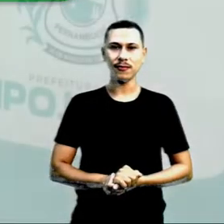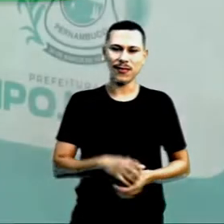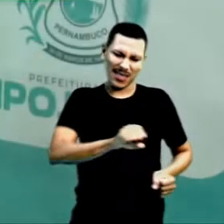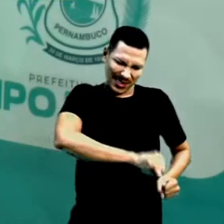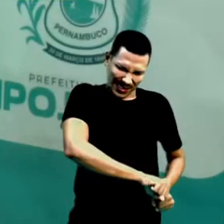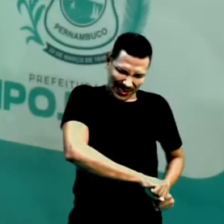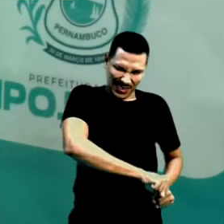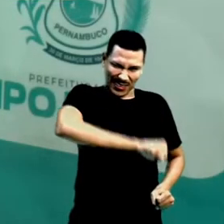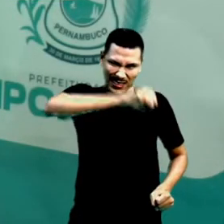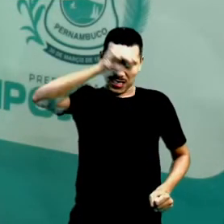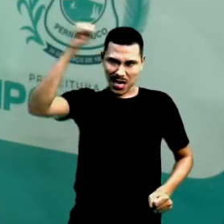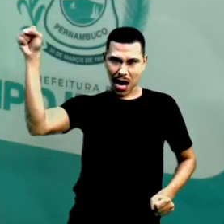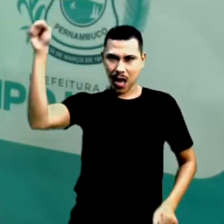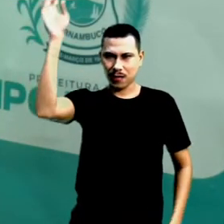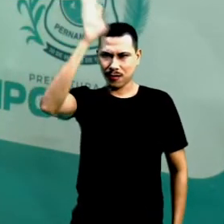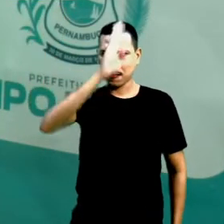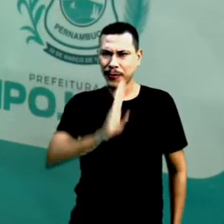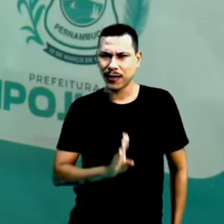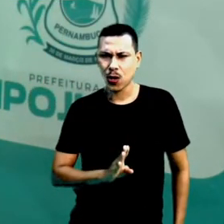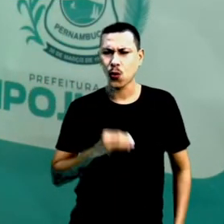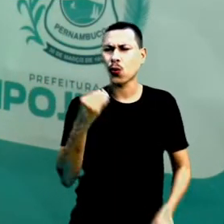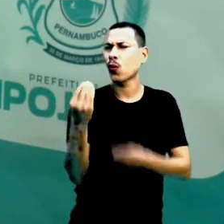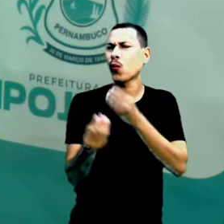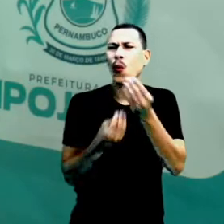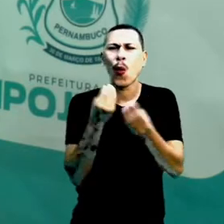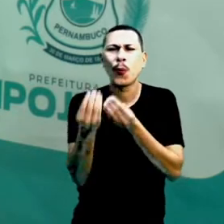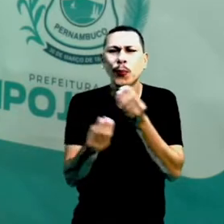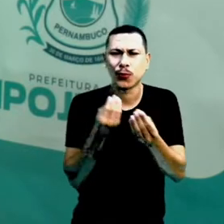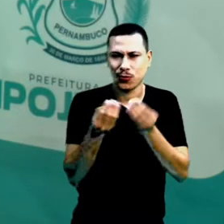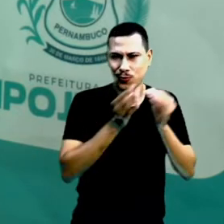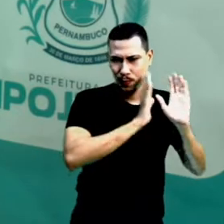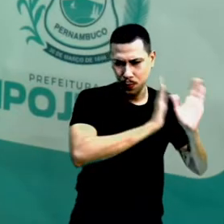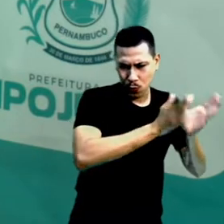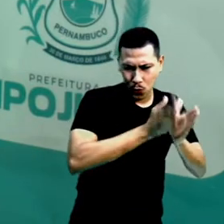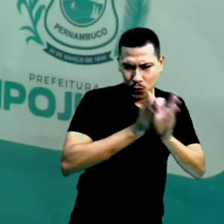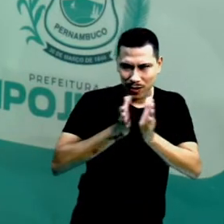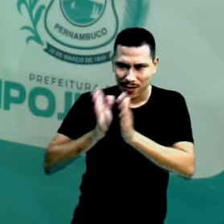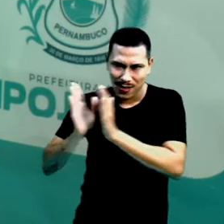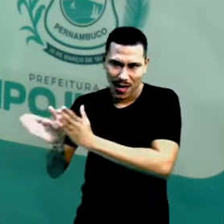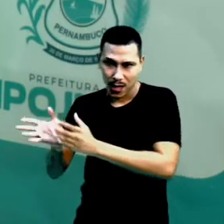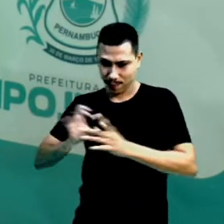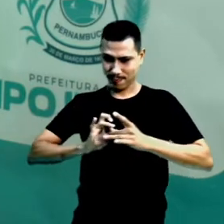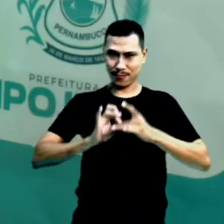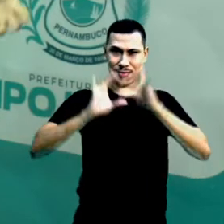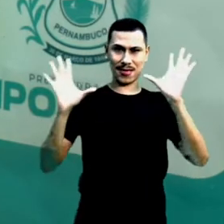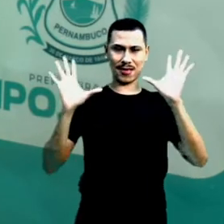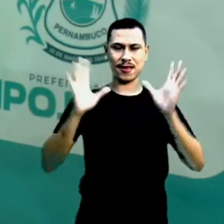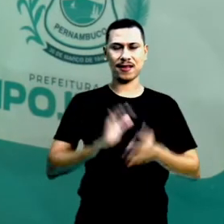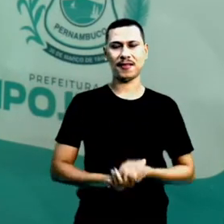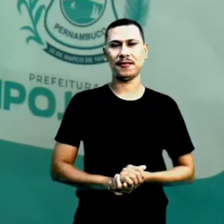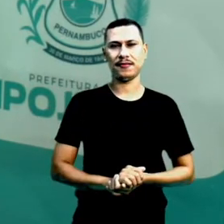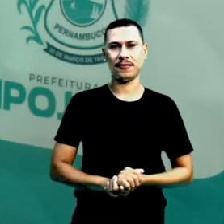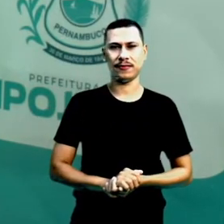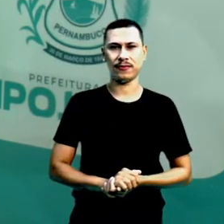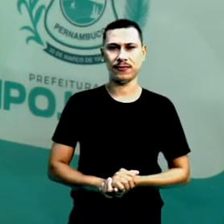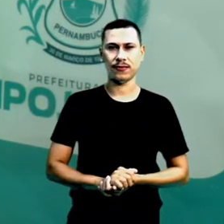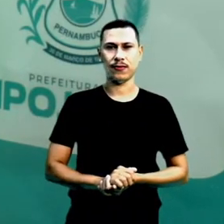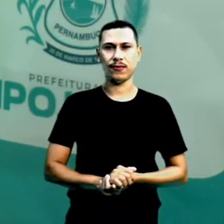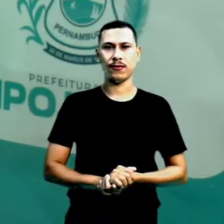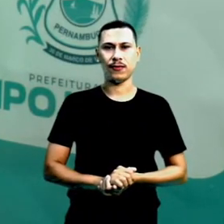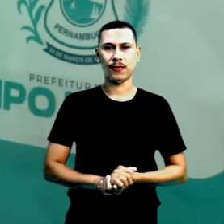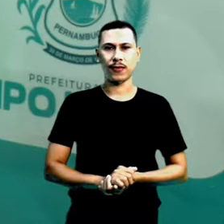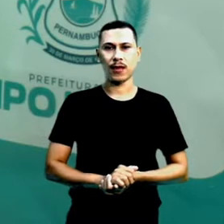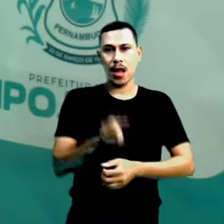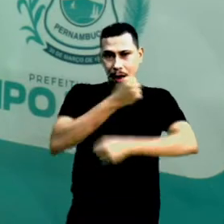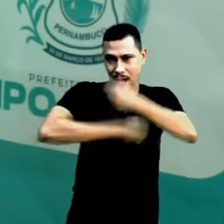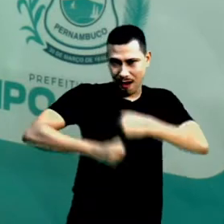Independência do Brasil, né? Então, como é que vai ocorrer este processo de independência? Com a família real estando aqui desde o ano